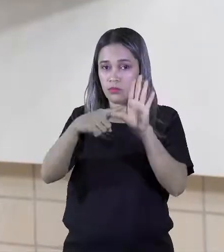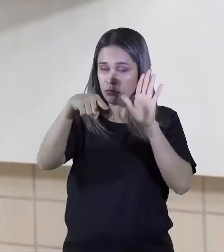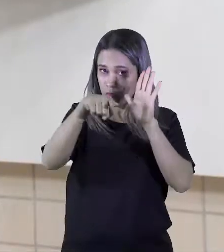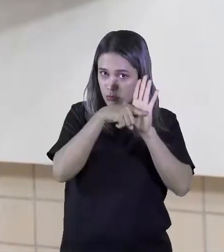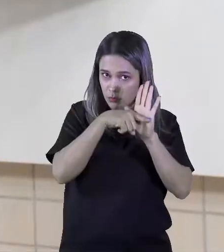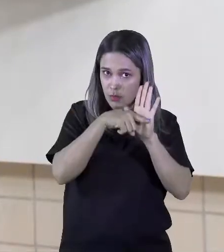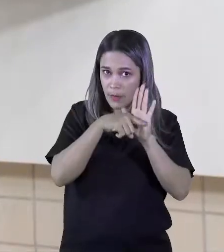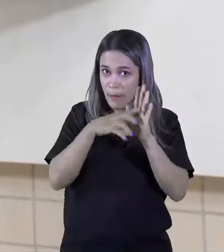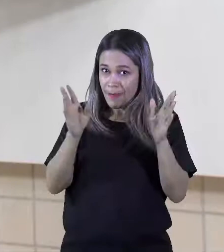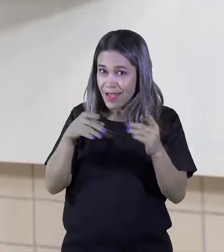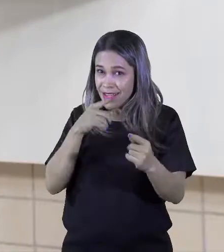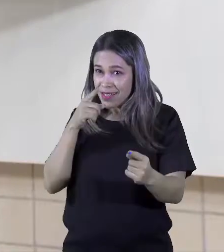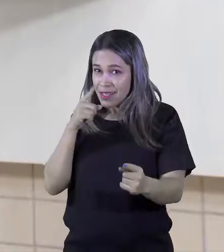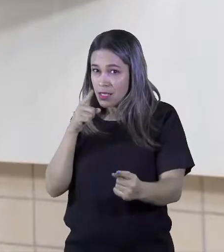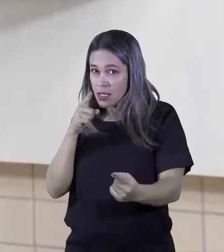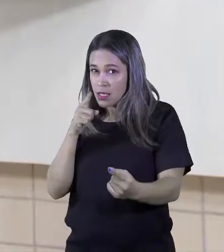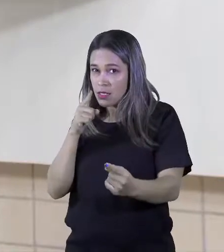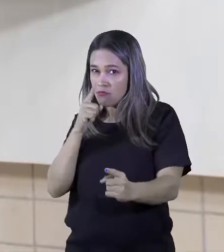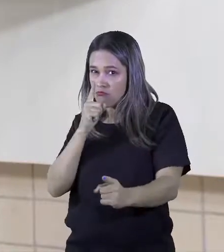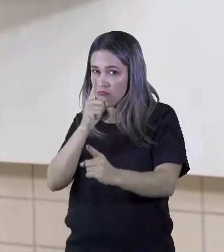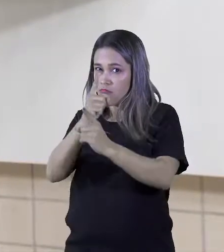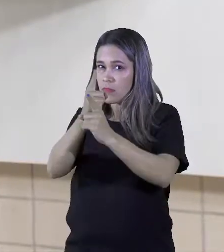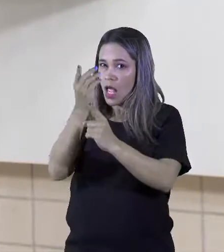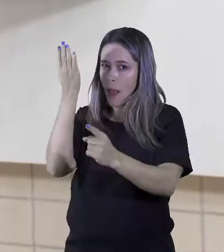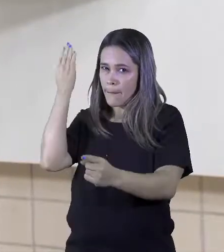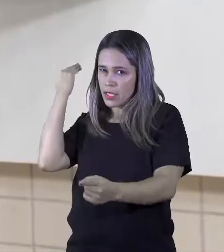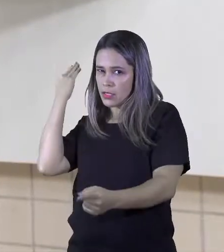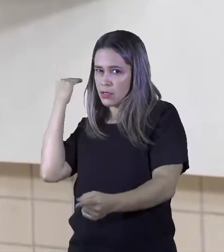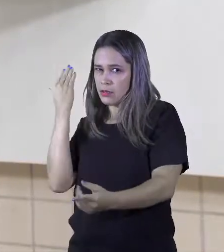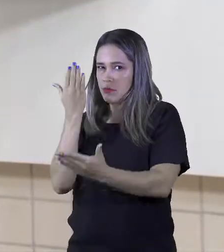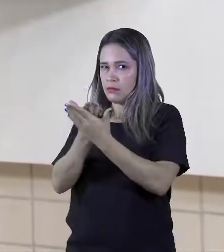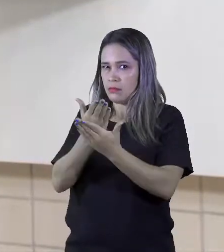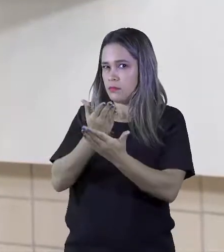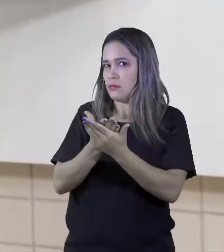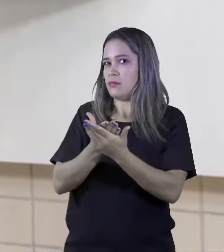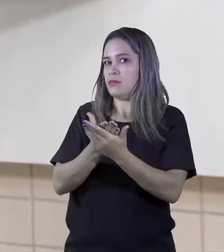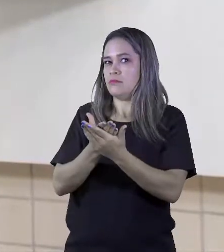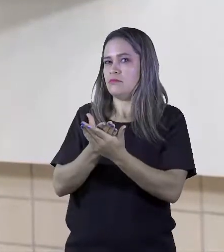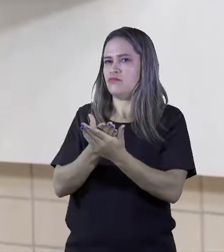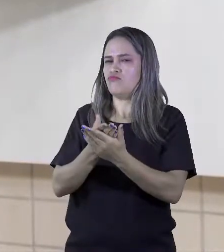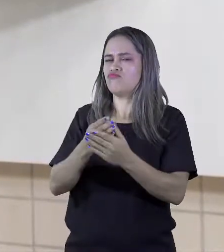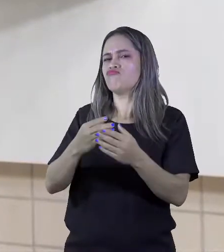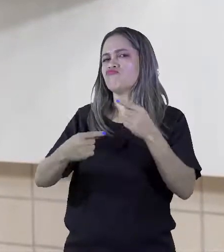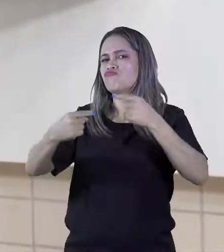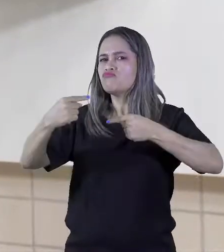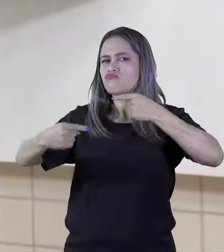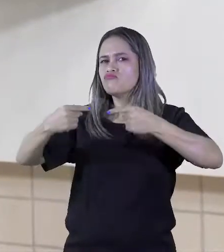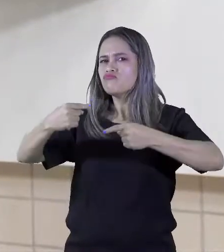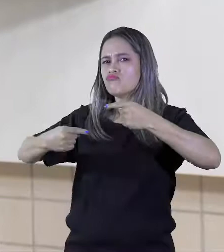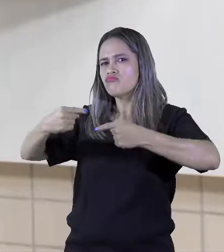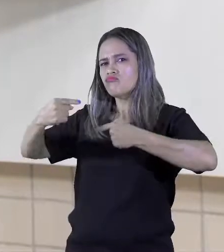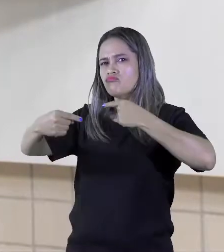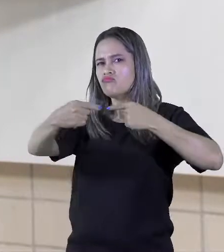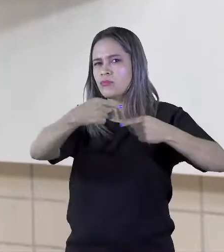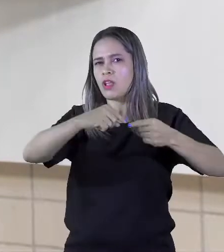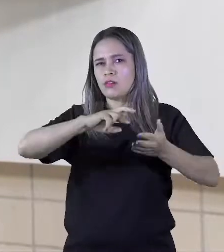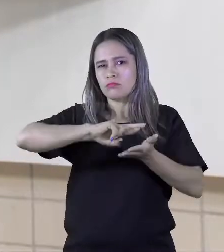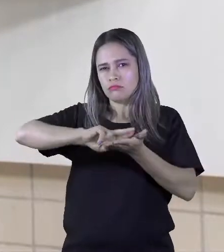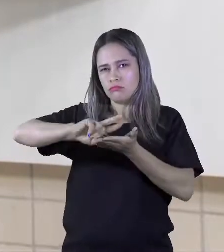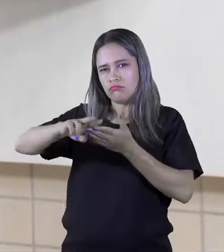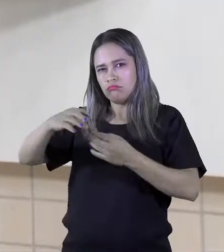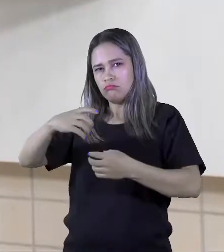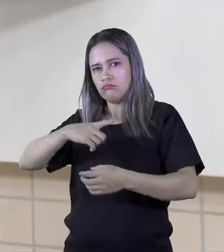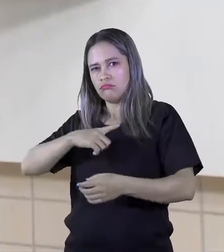Mais especificamente, na última aula, a gente comentou sobre diversos casos, diversas situações que poderiam